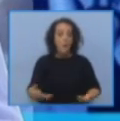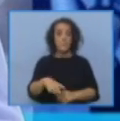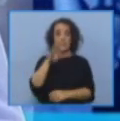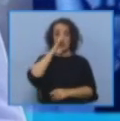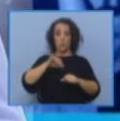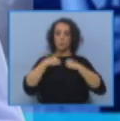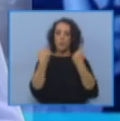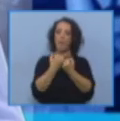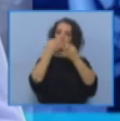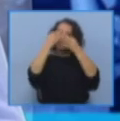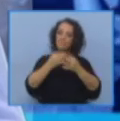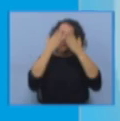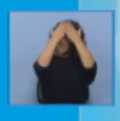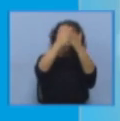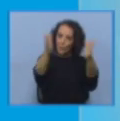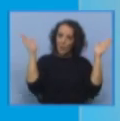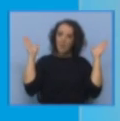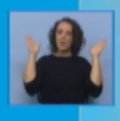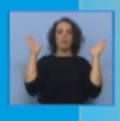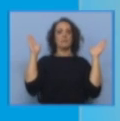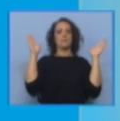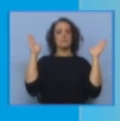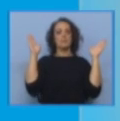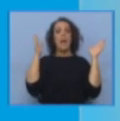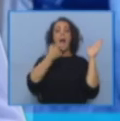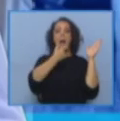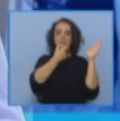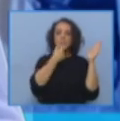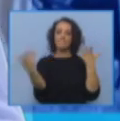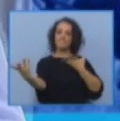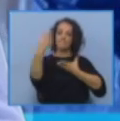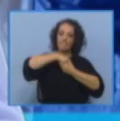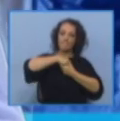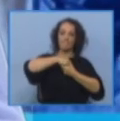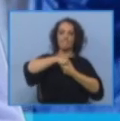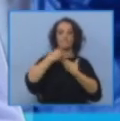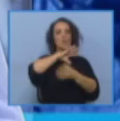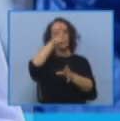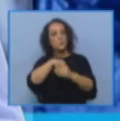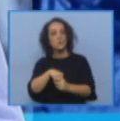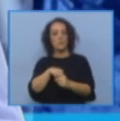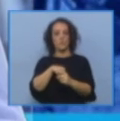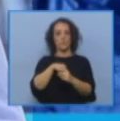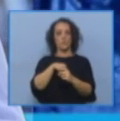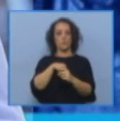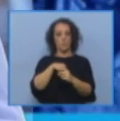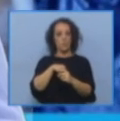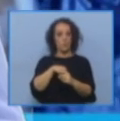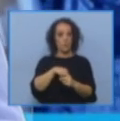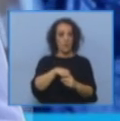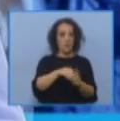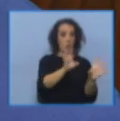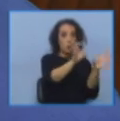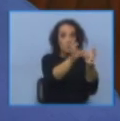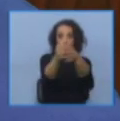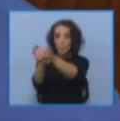ser verdadeiramente democrática, uma sociedade que integra e que é uma sociedade inclusiva, em que estas minorias